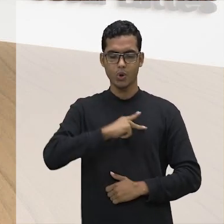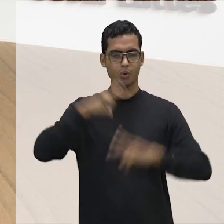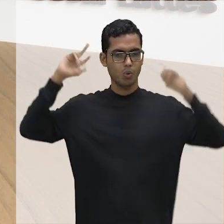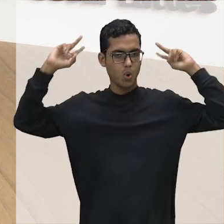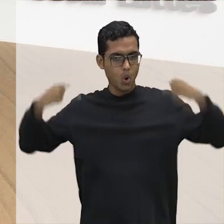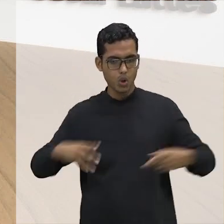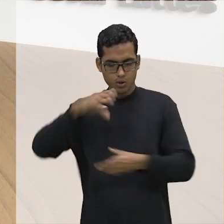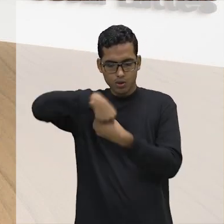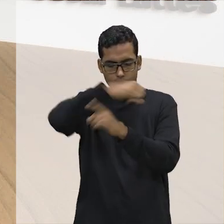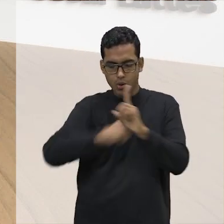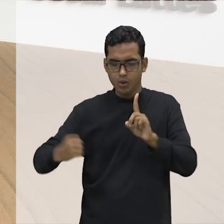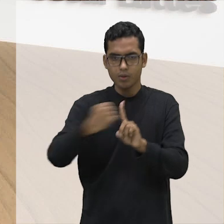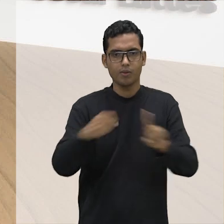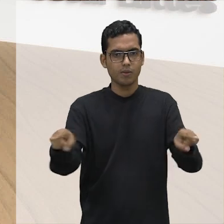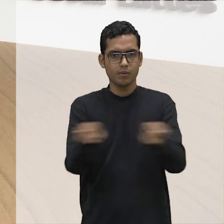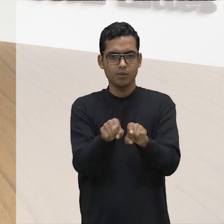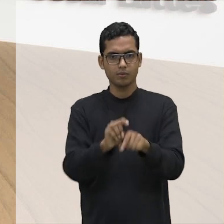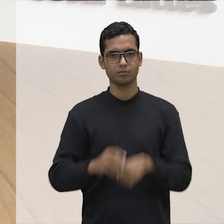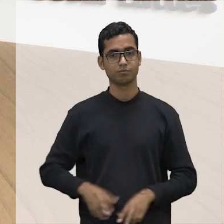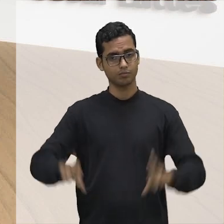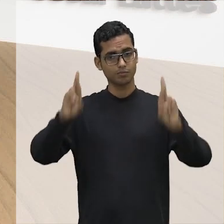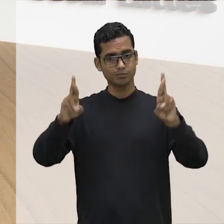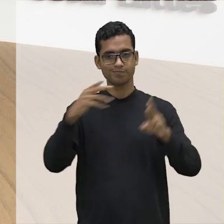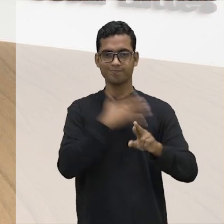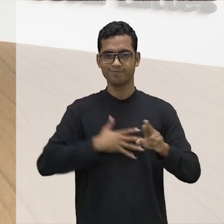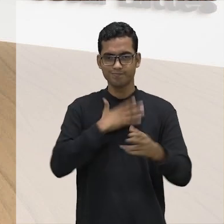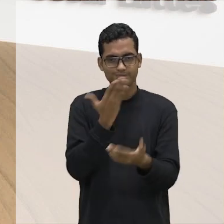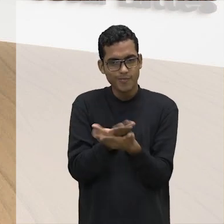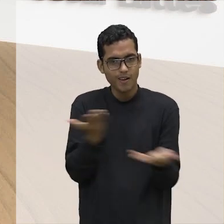enquanto sociedade. Então, espero que você tenha